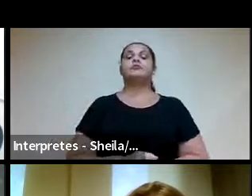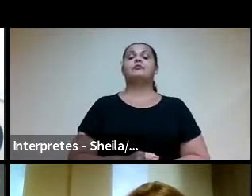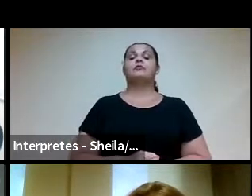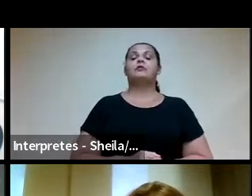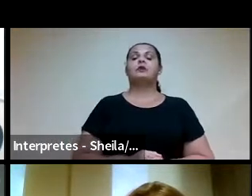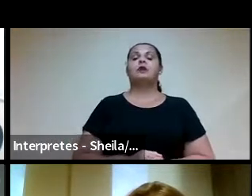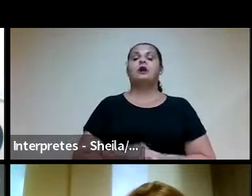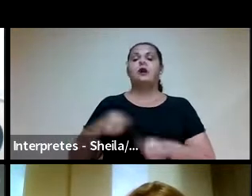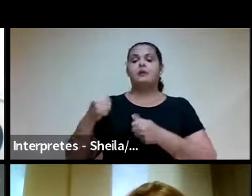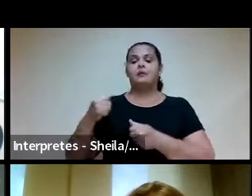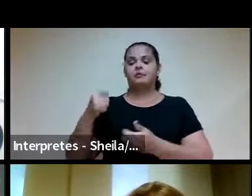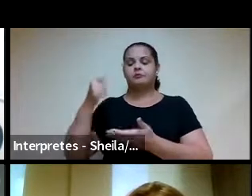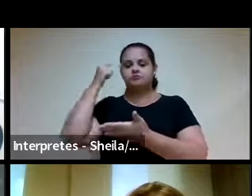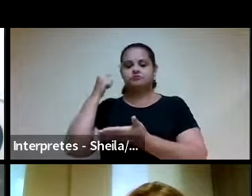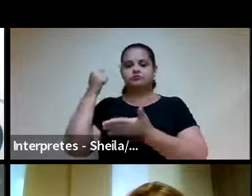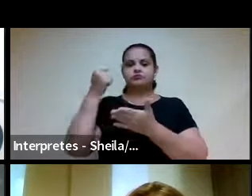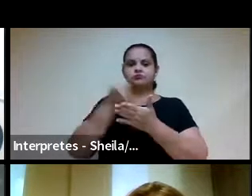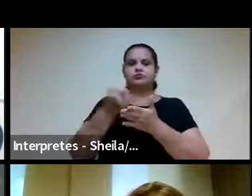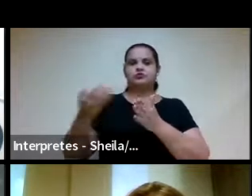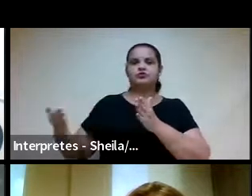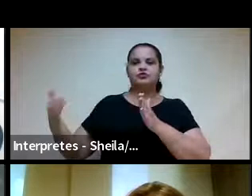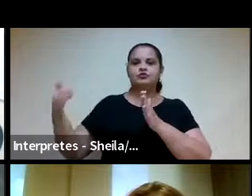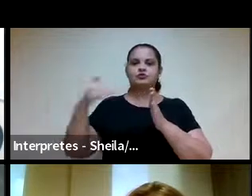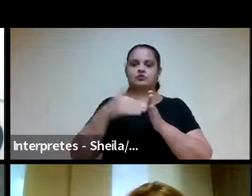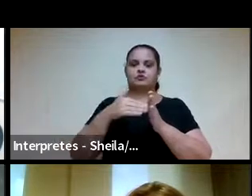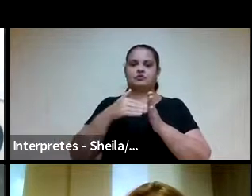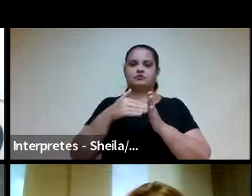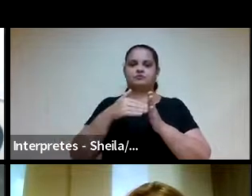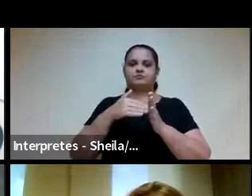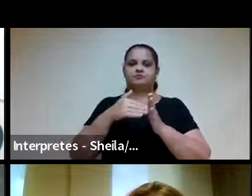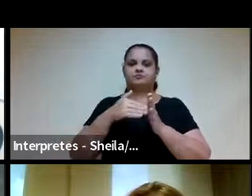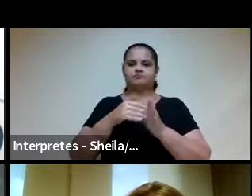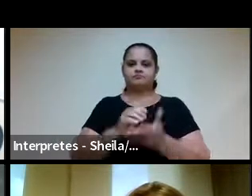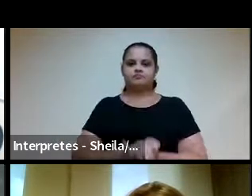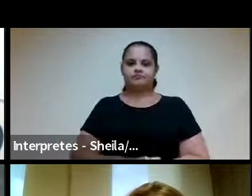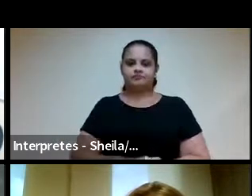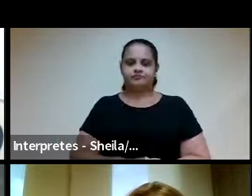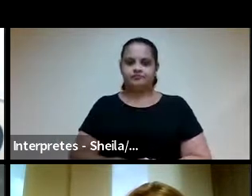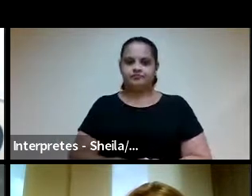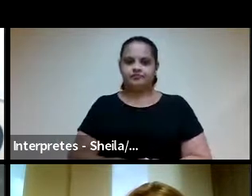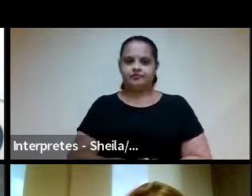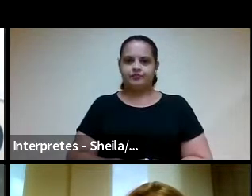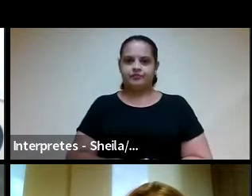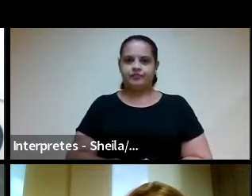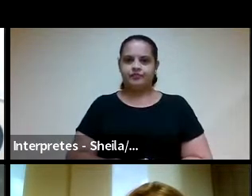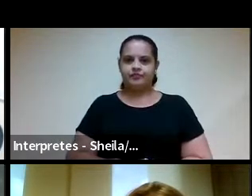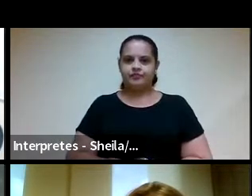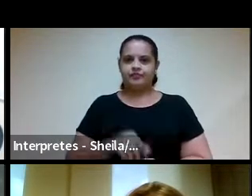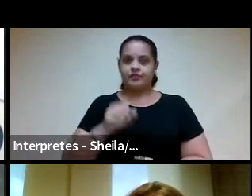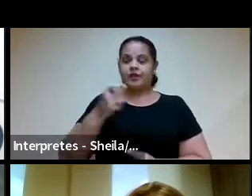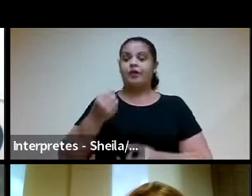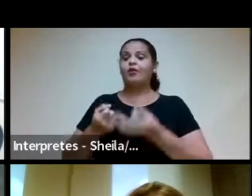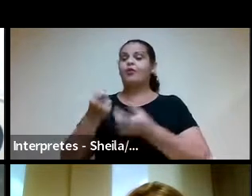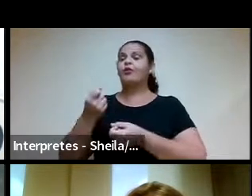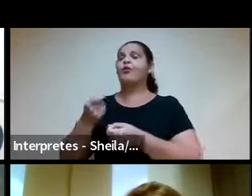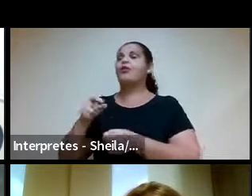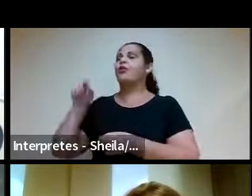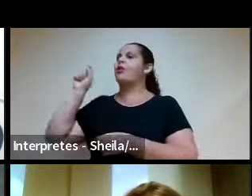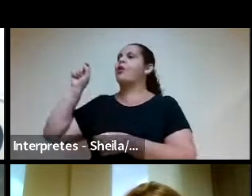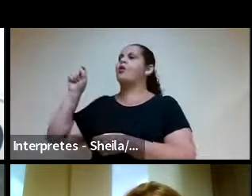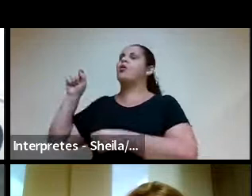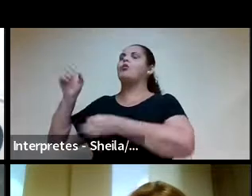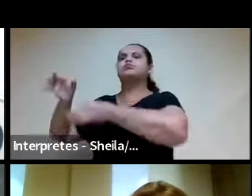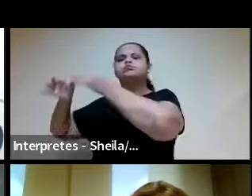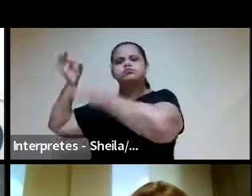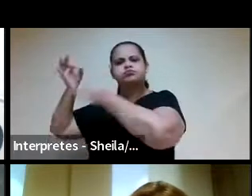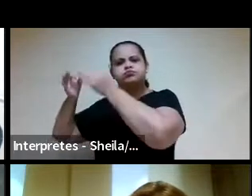quanto à notificação de suas testemunhas. Ainda que se diga, não, na hipótese, caberia ao juiz intimá-la, ou caberia ao juiz obrigar